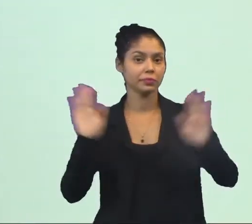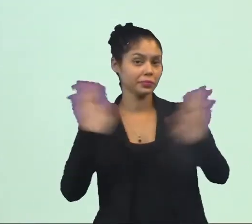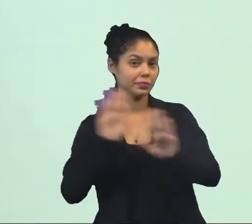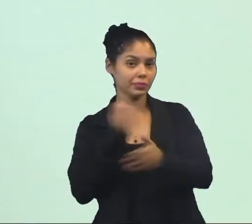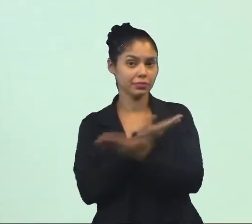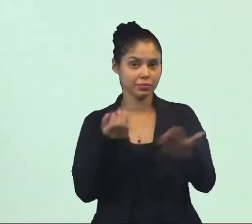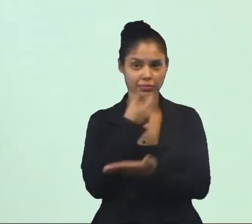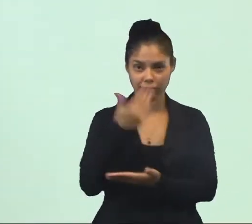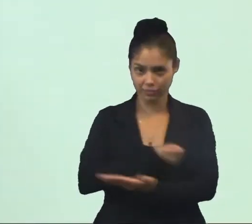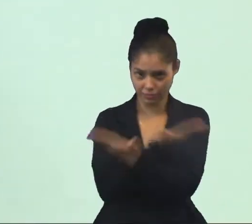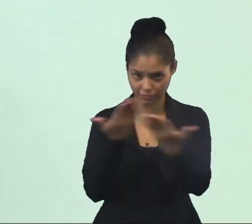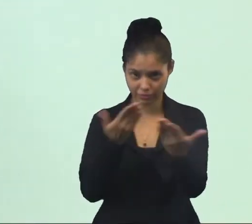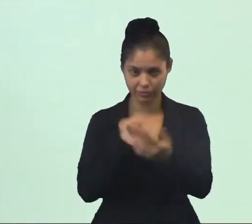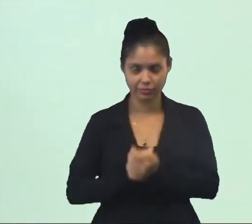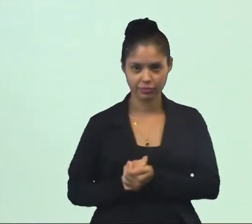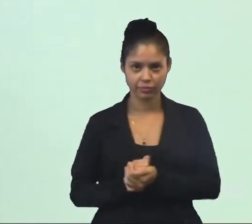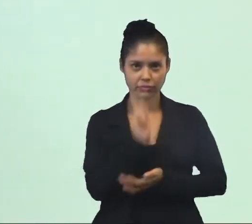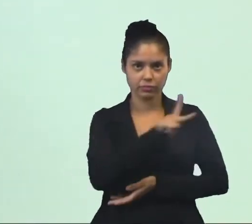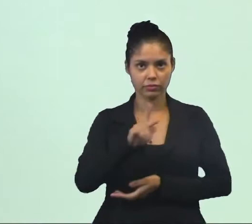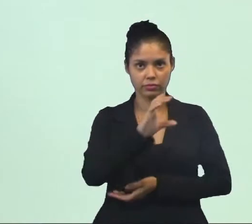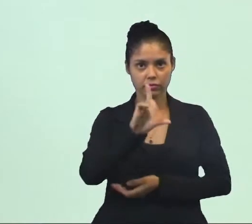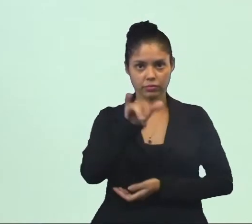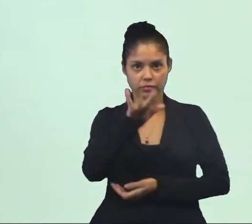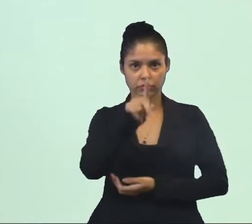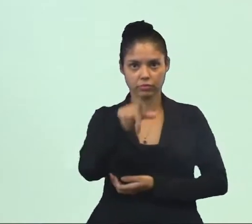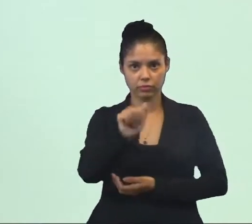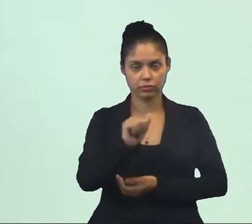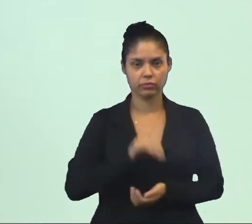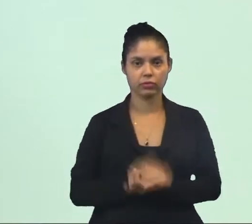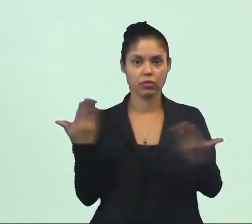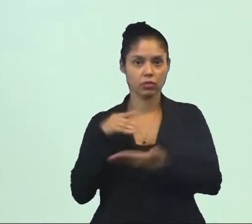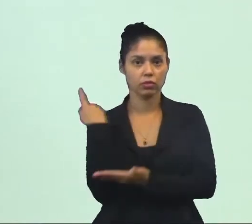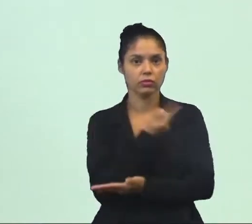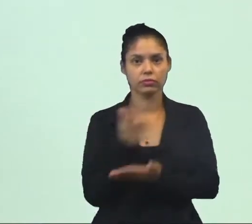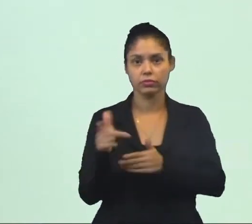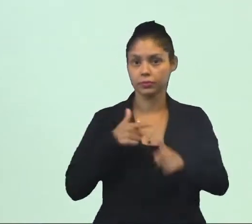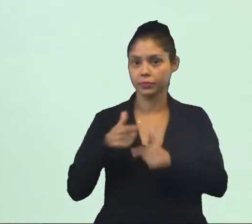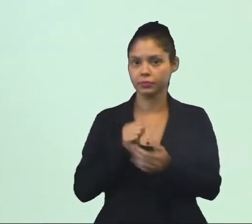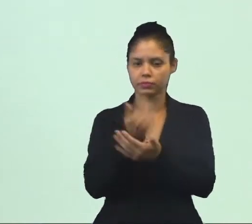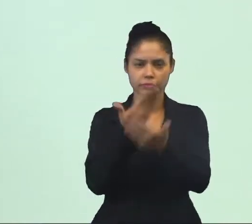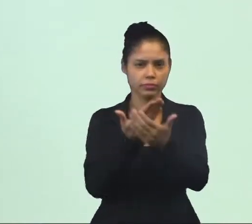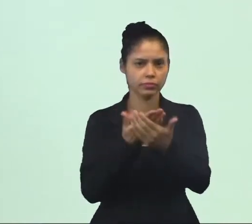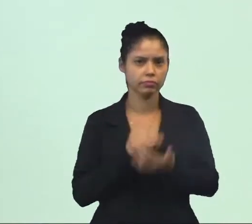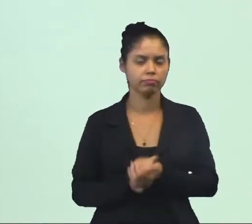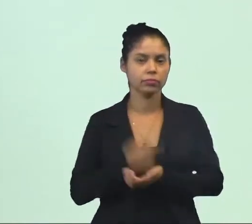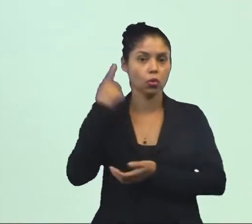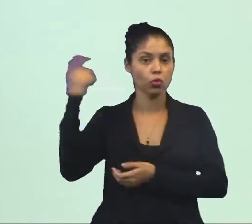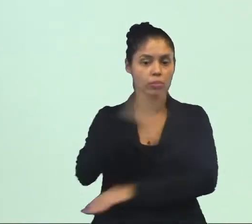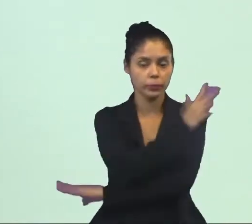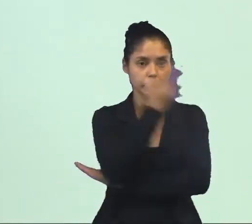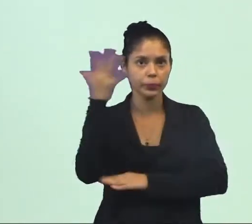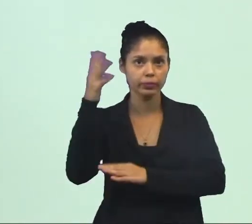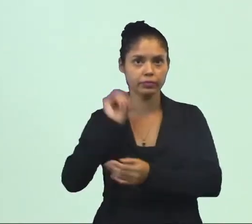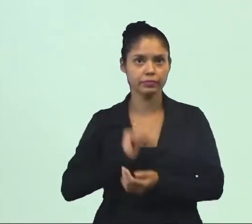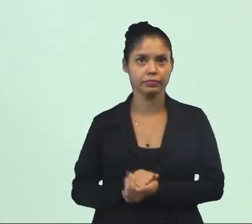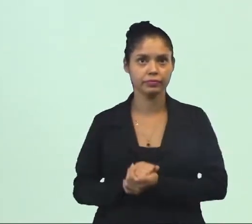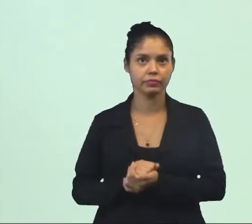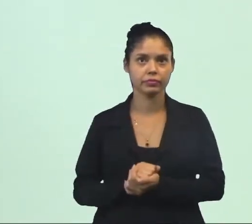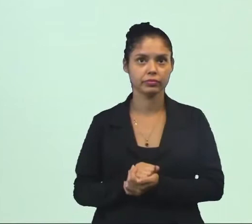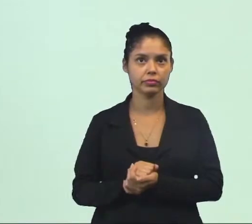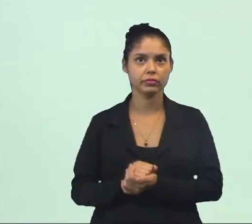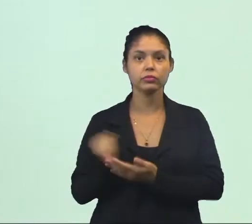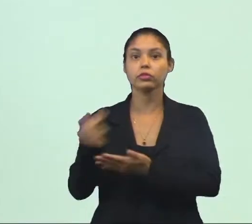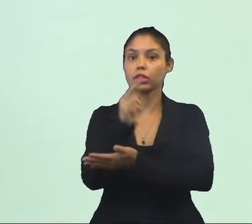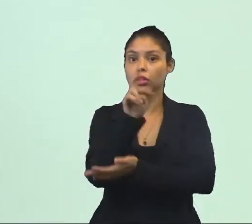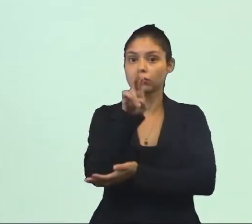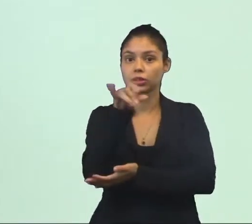Olá pessoal, tudo bem com vocês? Eu sou o professor Luiz Moraes. Hoje nós vamos estudar os sons da natureza e